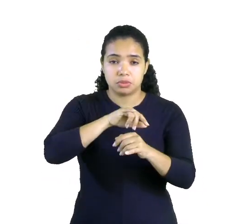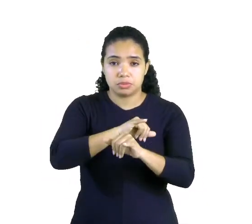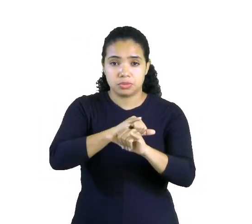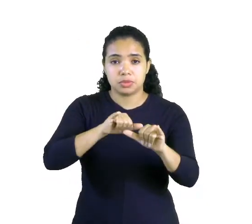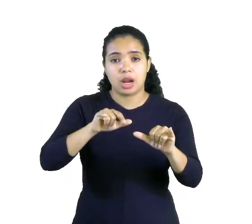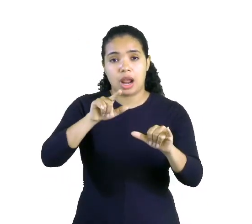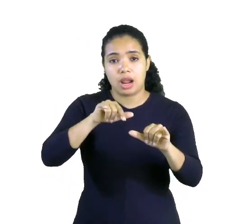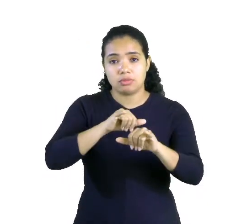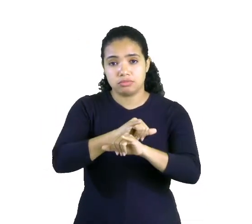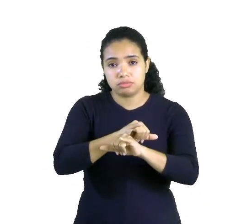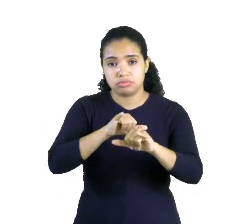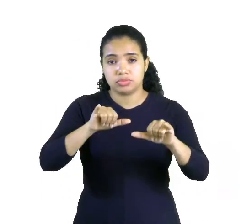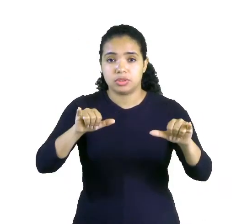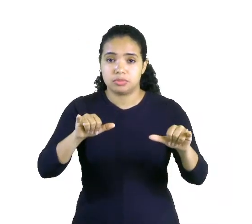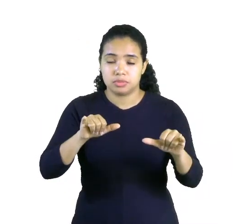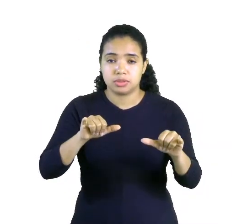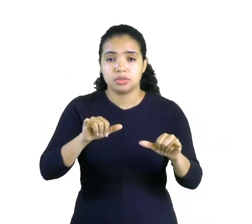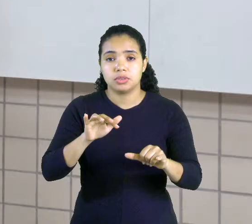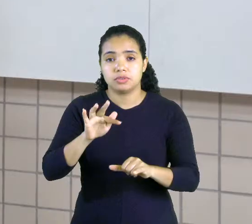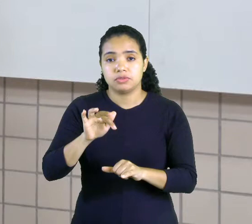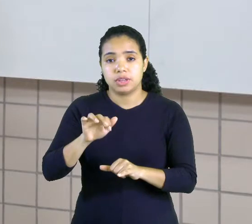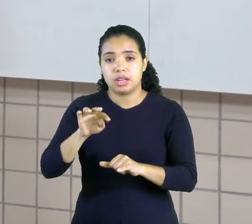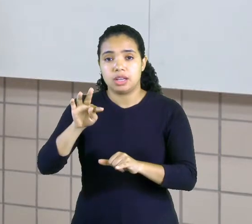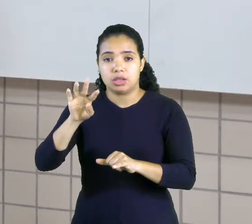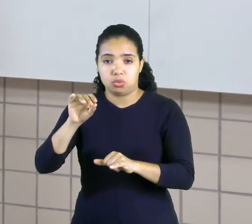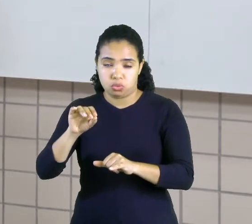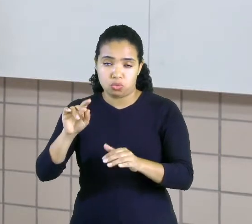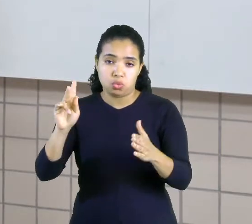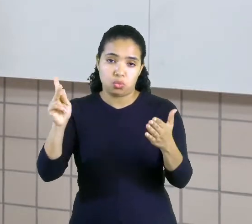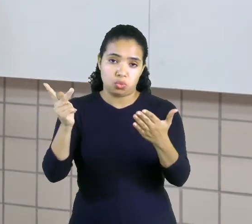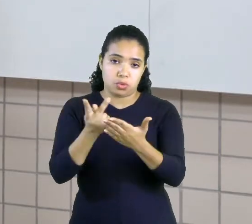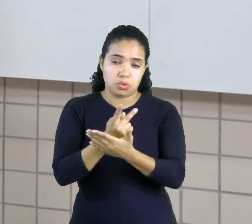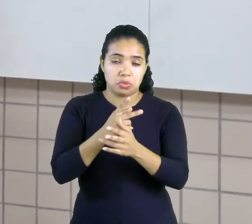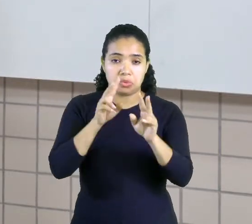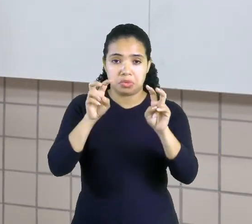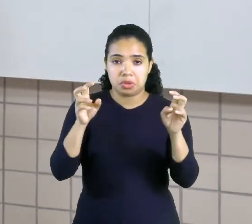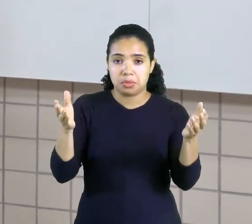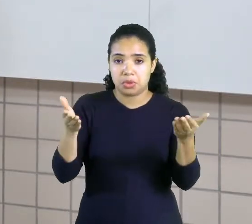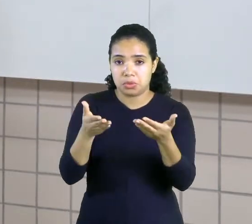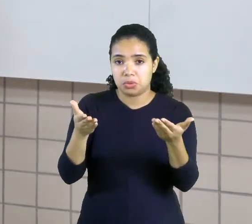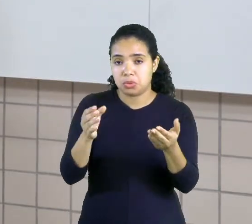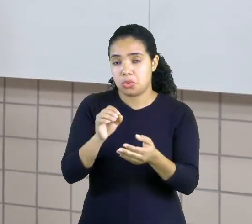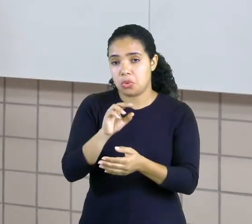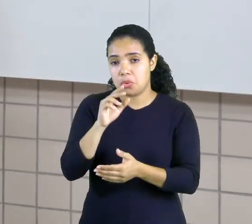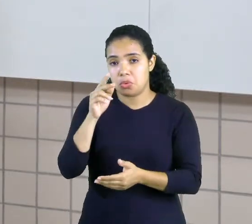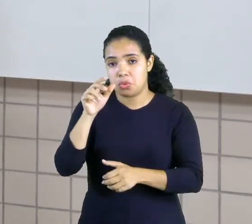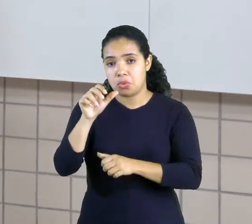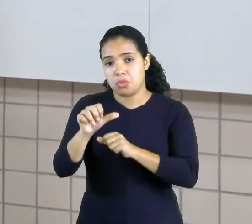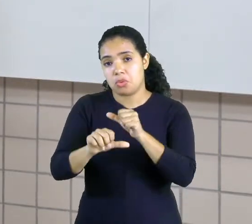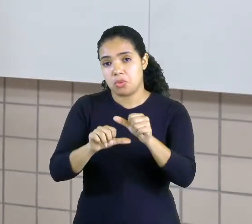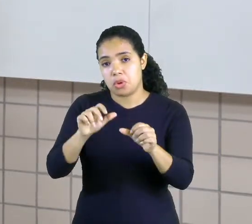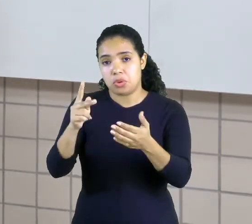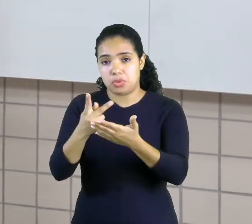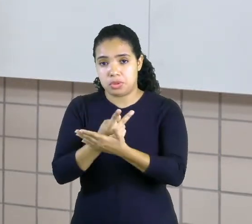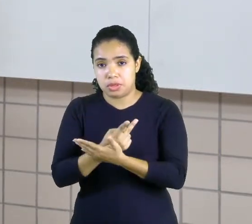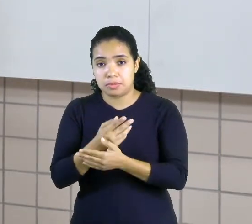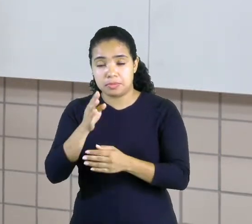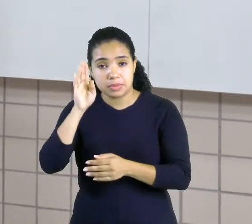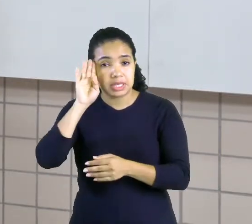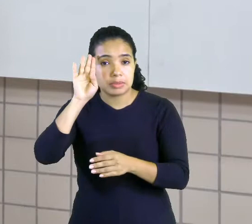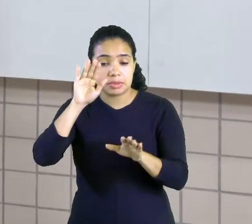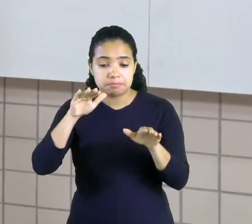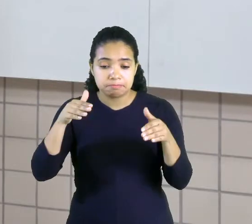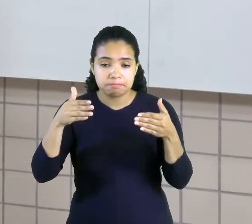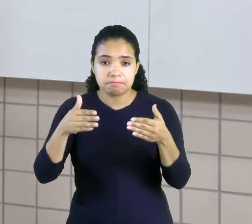é informar um fato sobre um tema atual ou algum acontecimento real, veiculada